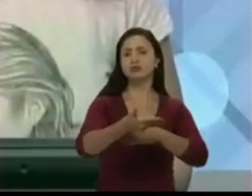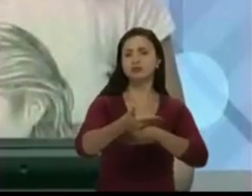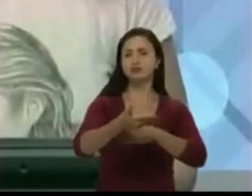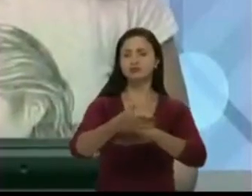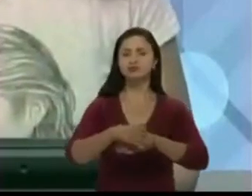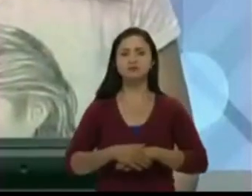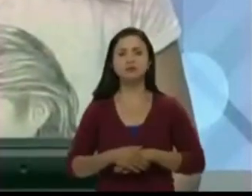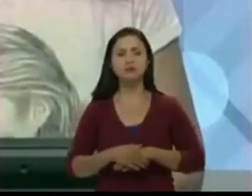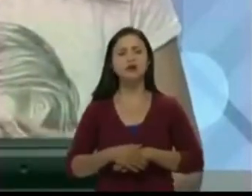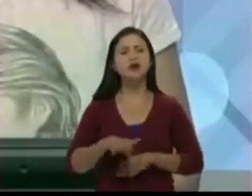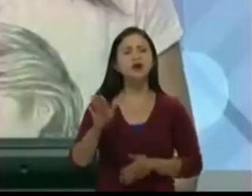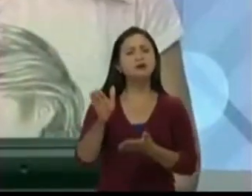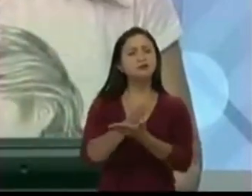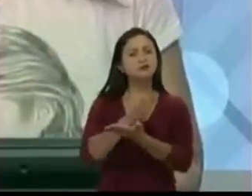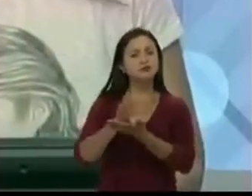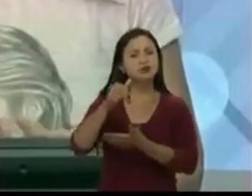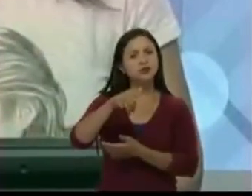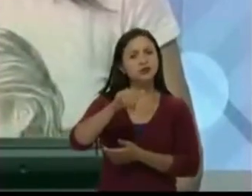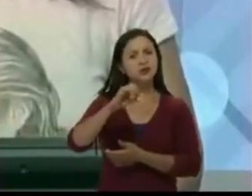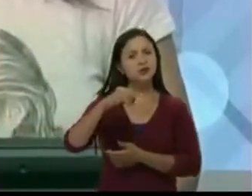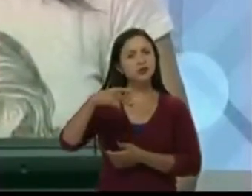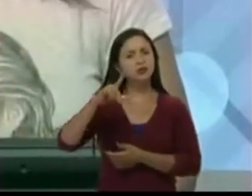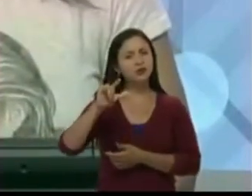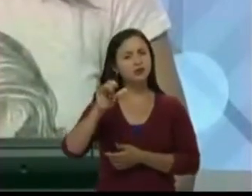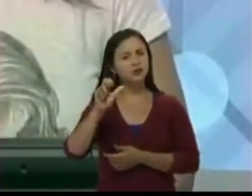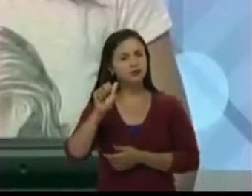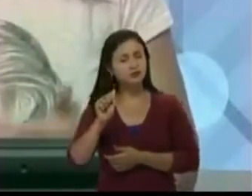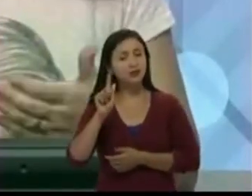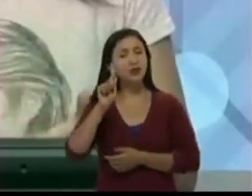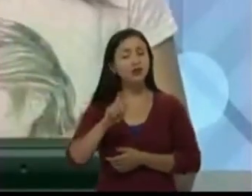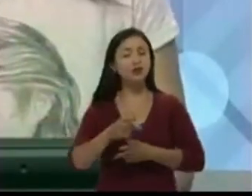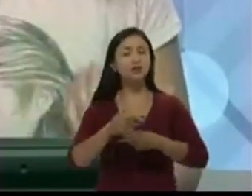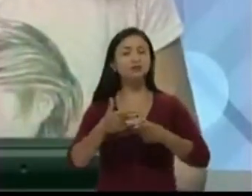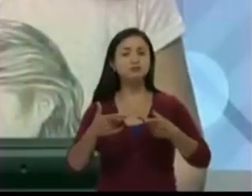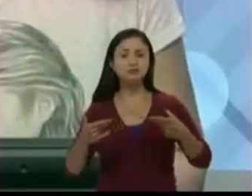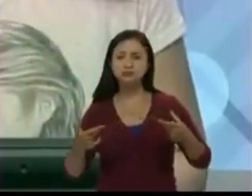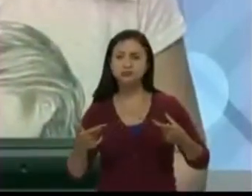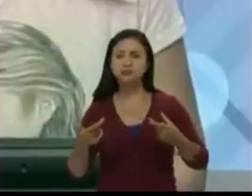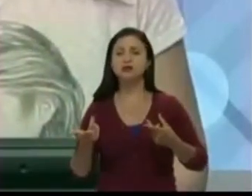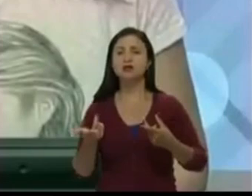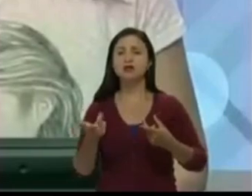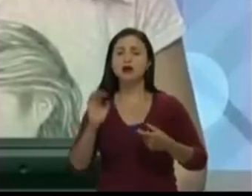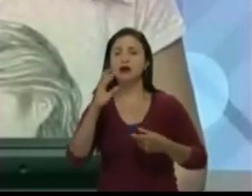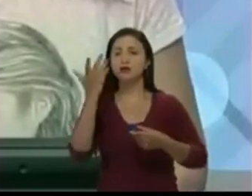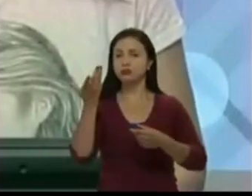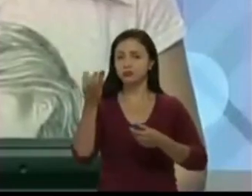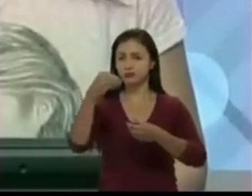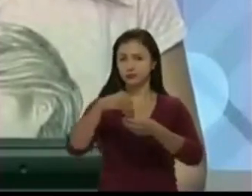maioria das neoplasias é causada por fatores ambientais. Agora eu vou apresentar para vocês